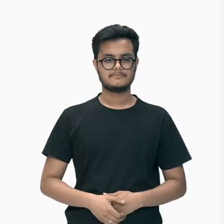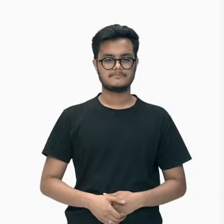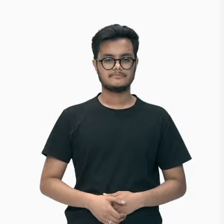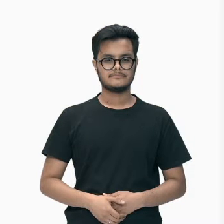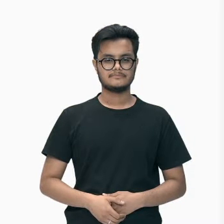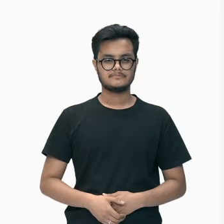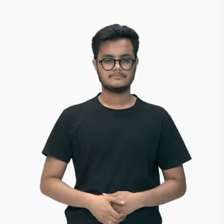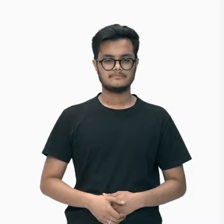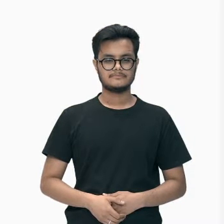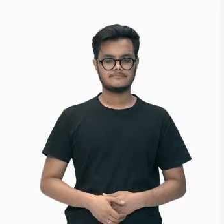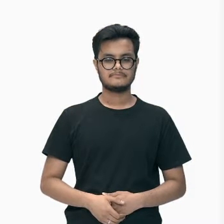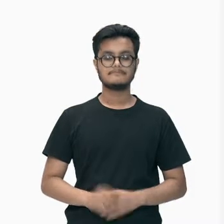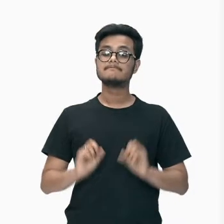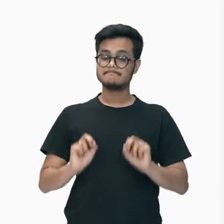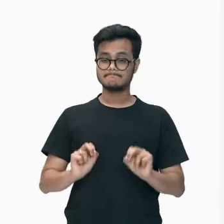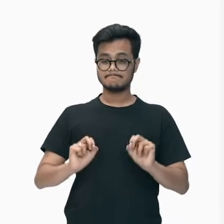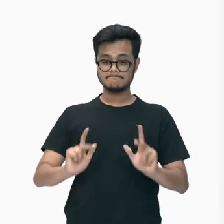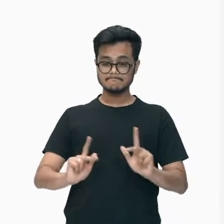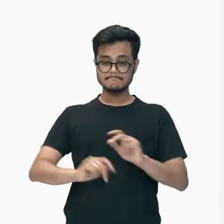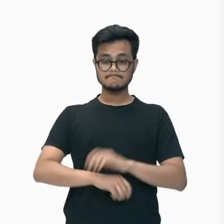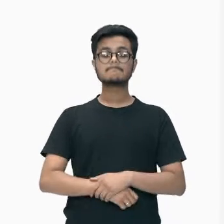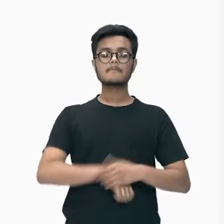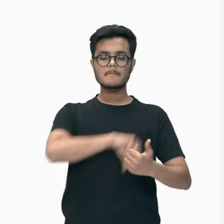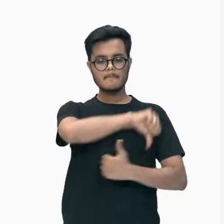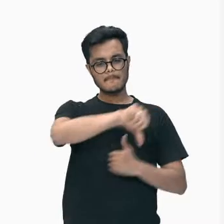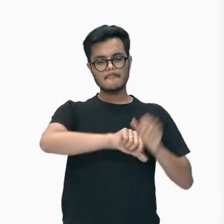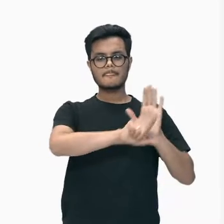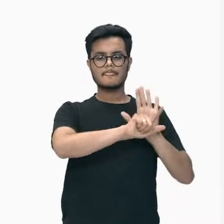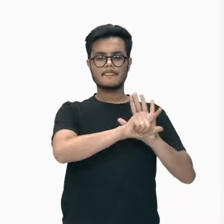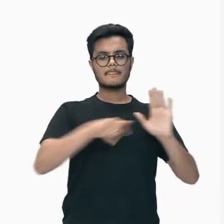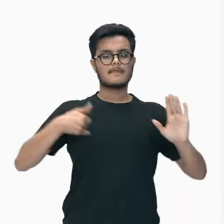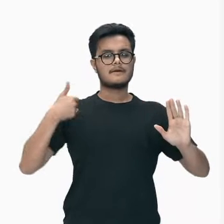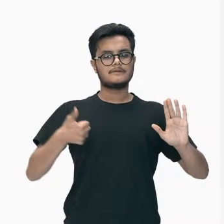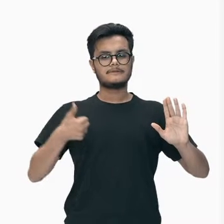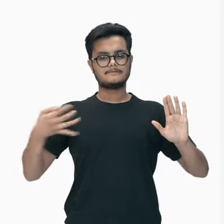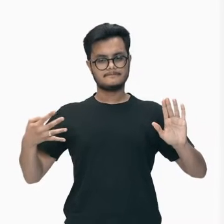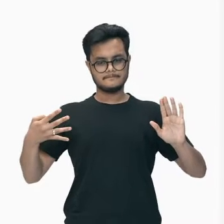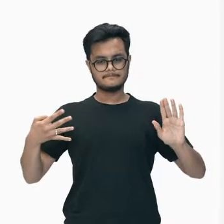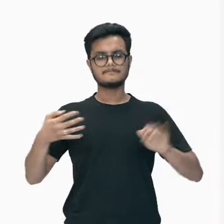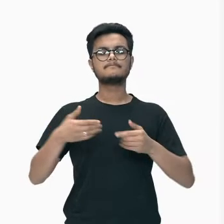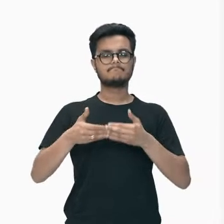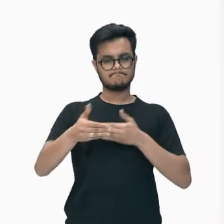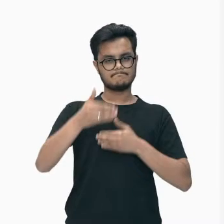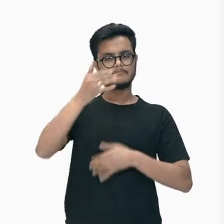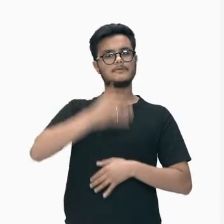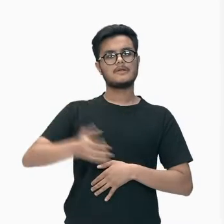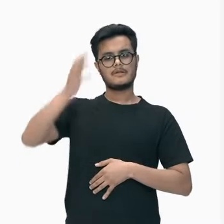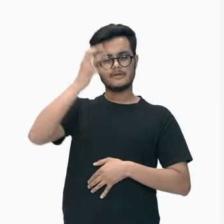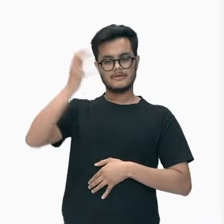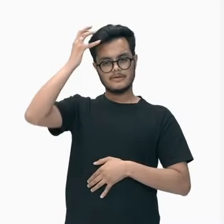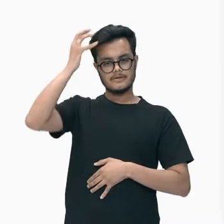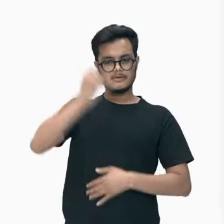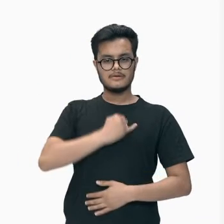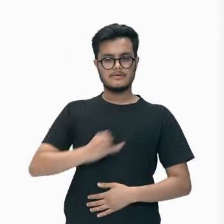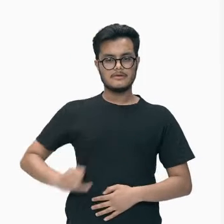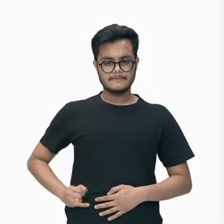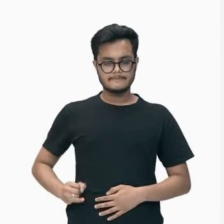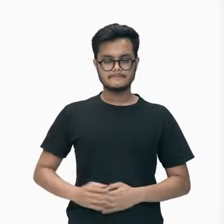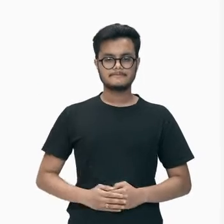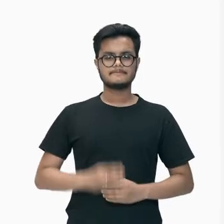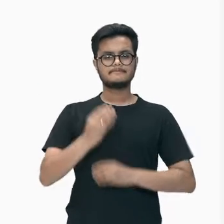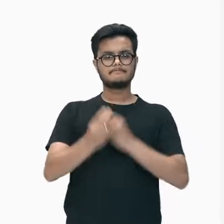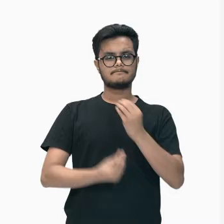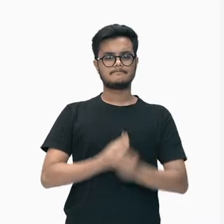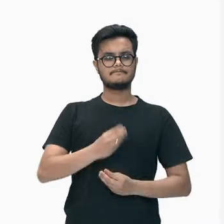mudamos, agora Dom Pedro, com 14 anos, vai poder assumir o governo. Como é que se